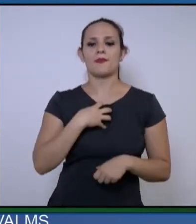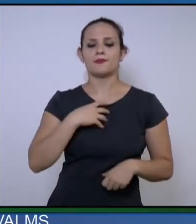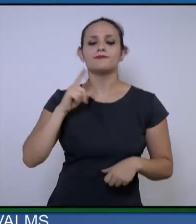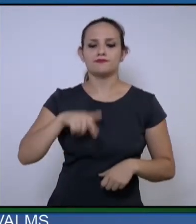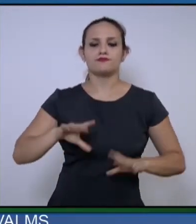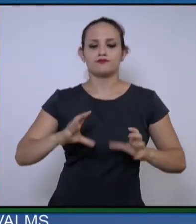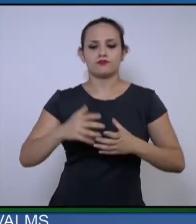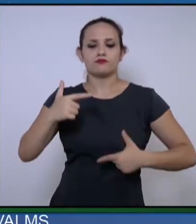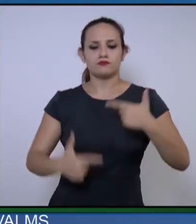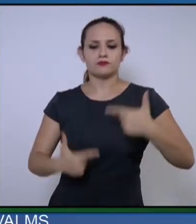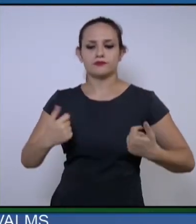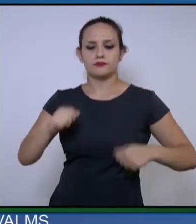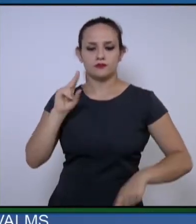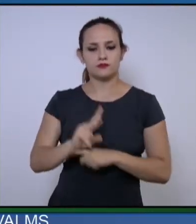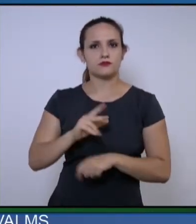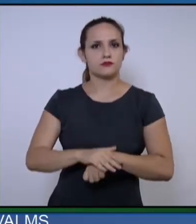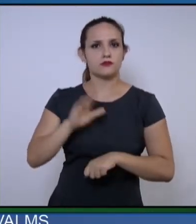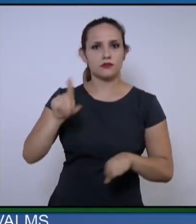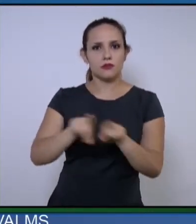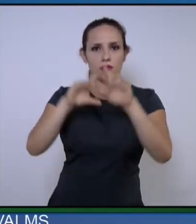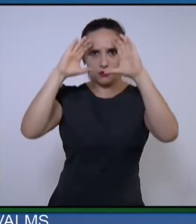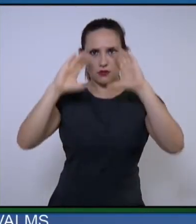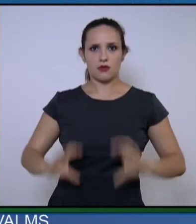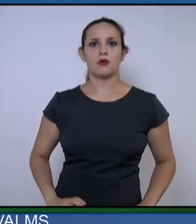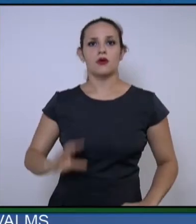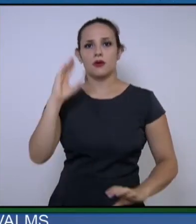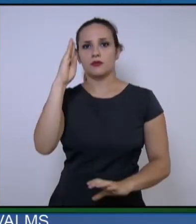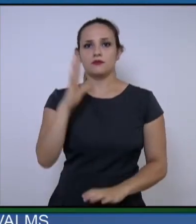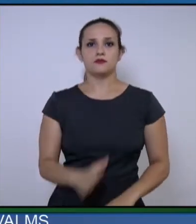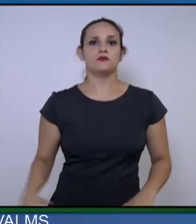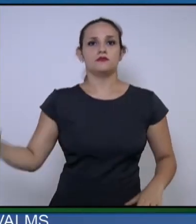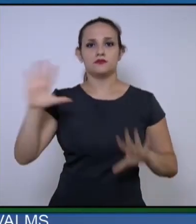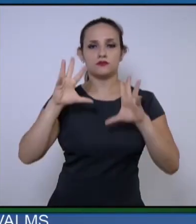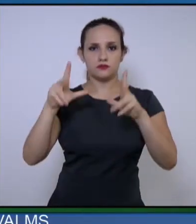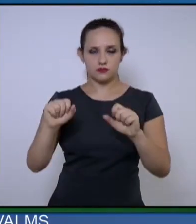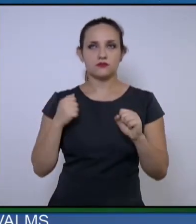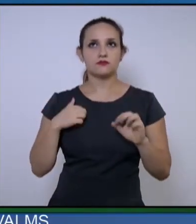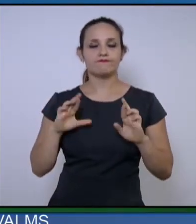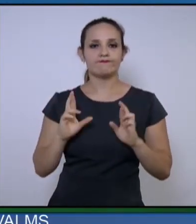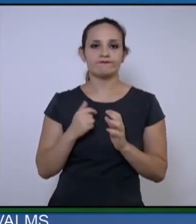política desse país com seus cidadãos brasileiros. Esperamos. Muito obrigado, senhor presidente.